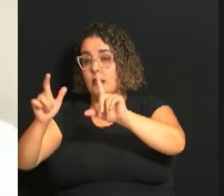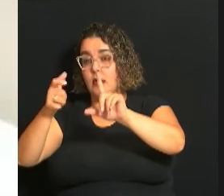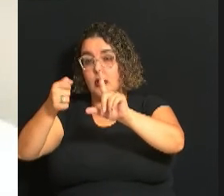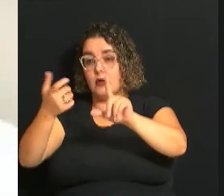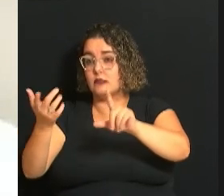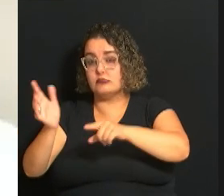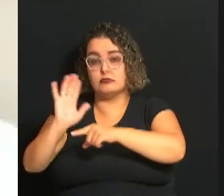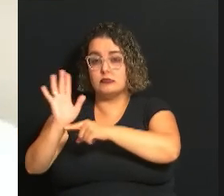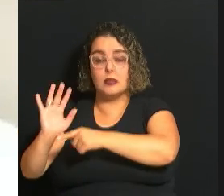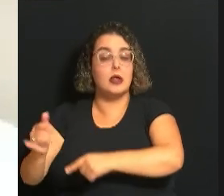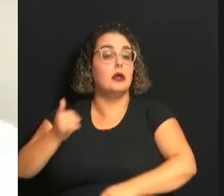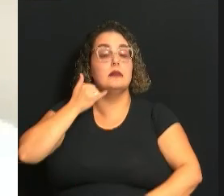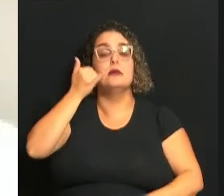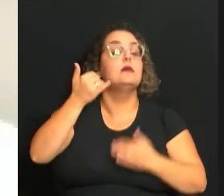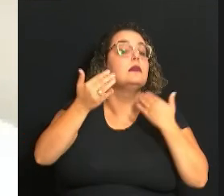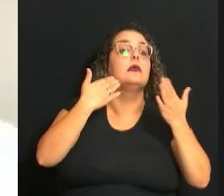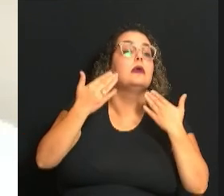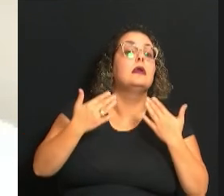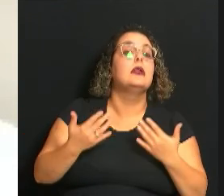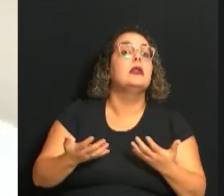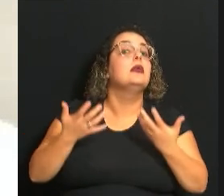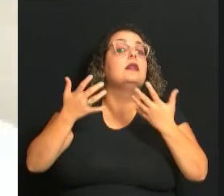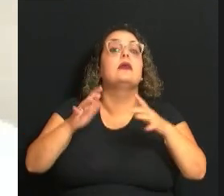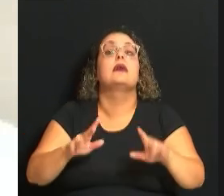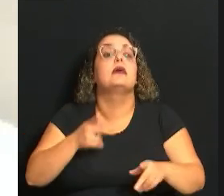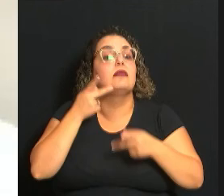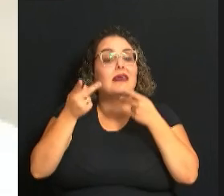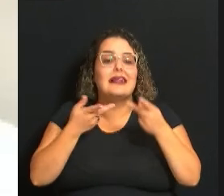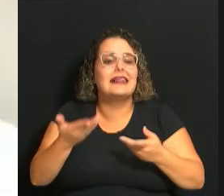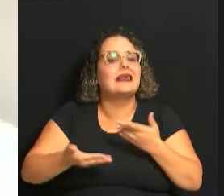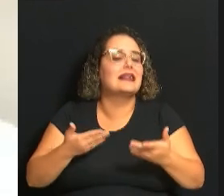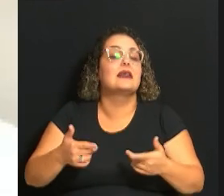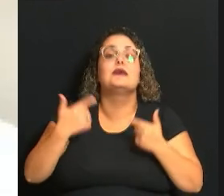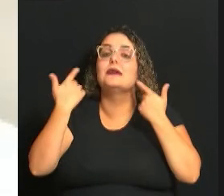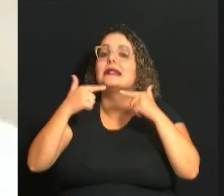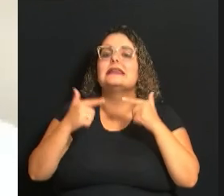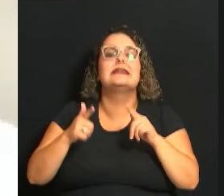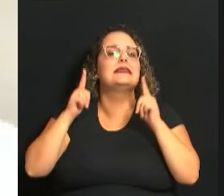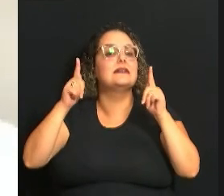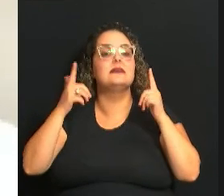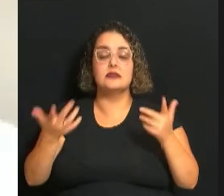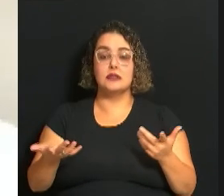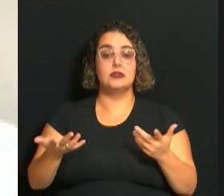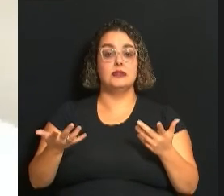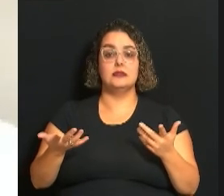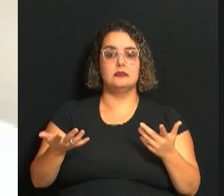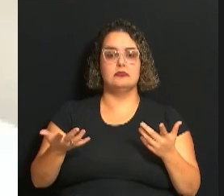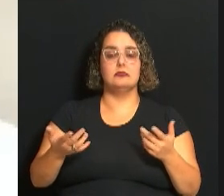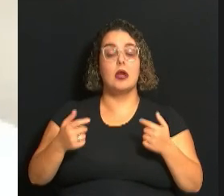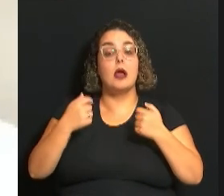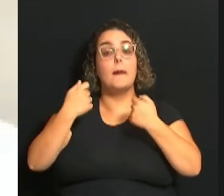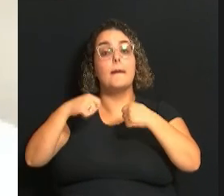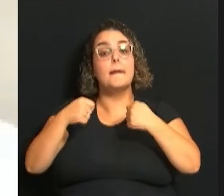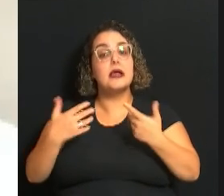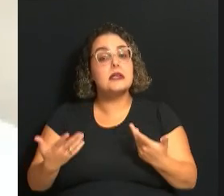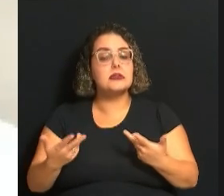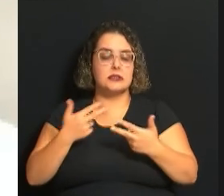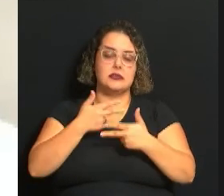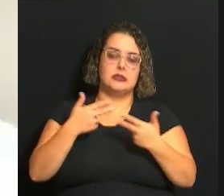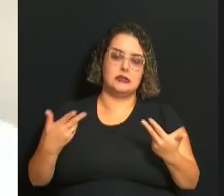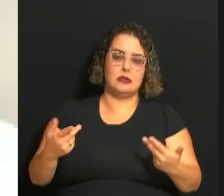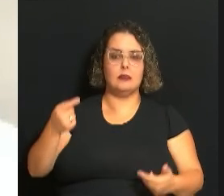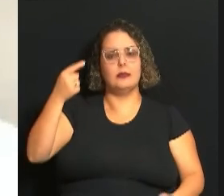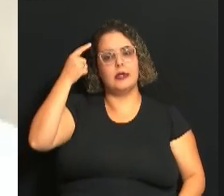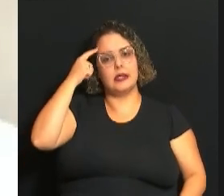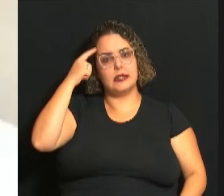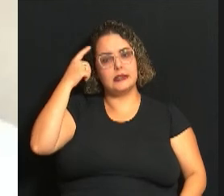bater papo e falar, olha, eu não quero falar nada do tratamento, quero dar risada, eu quero me divertir. A gente precisa disso, né? Então, imagina, além